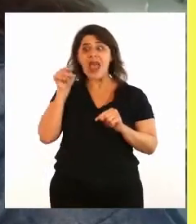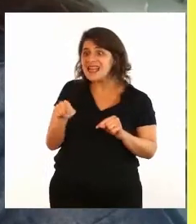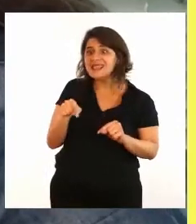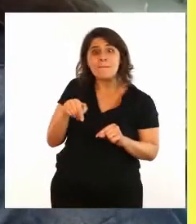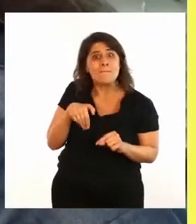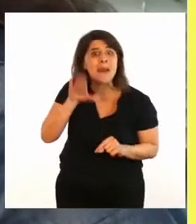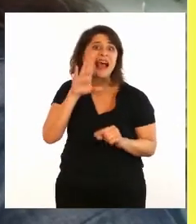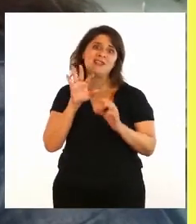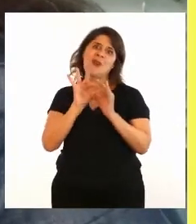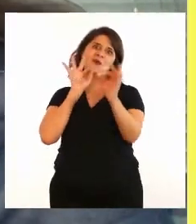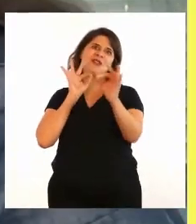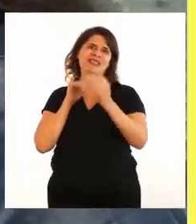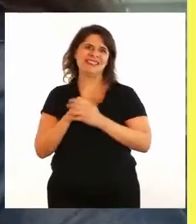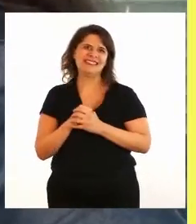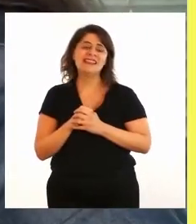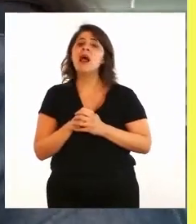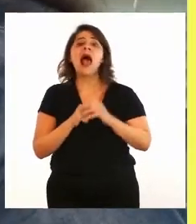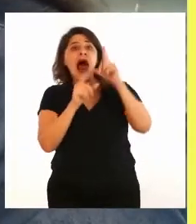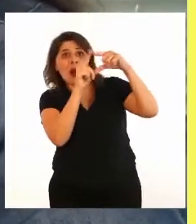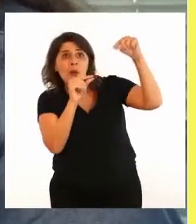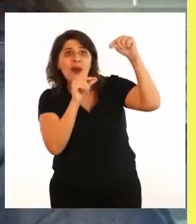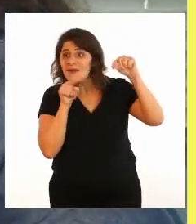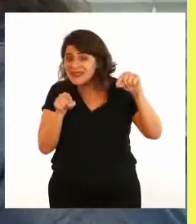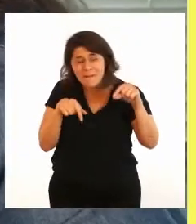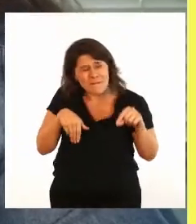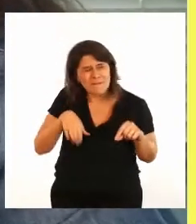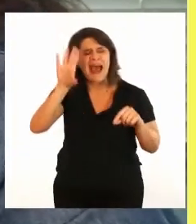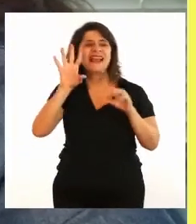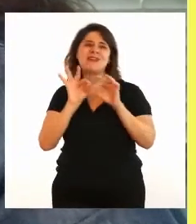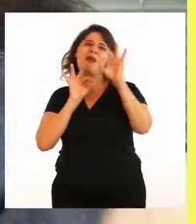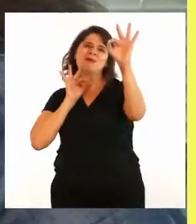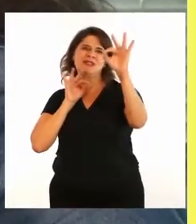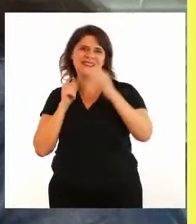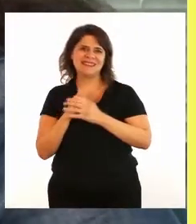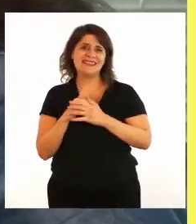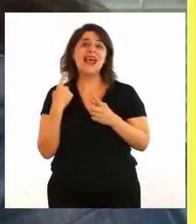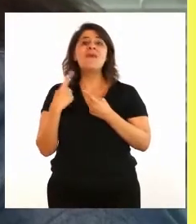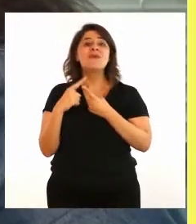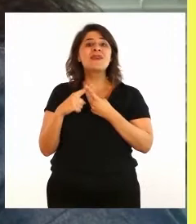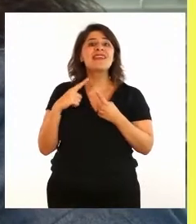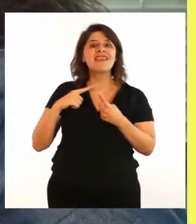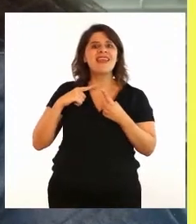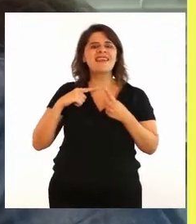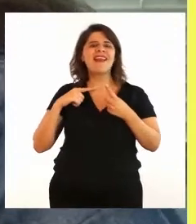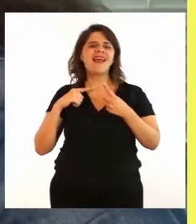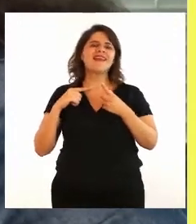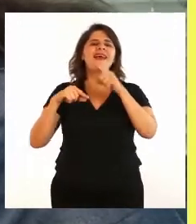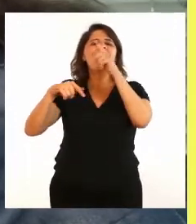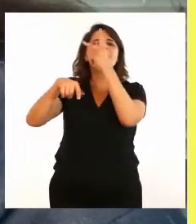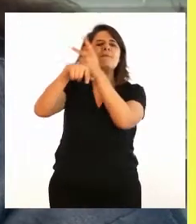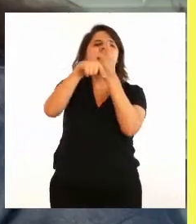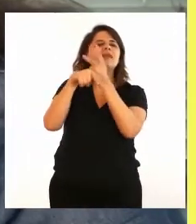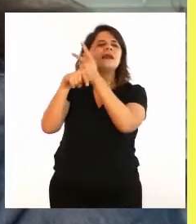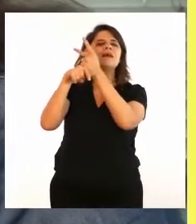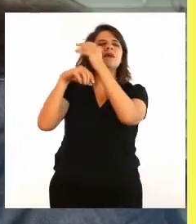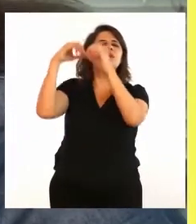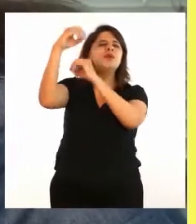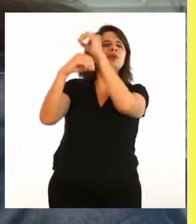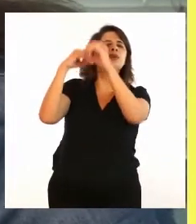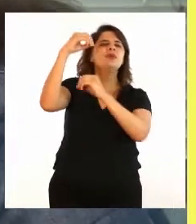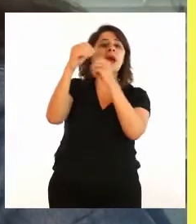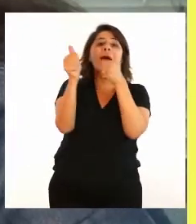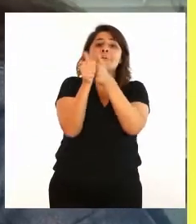Da Lua. Mais longe. Então, veio do cinturão dos asteroides. O cinturão dos asteroides fica entre